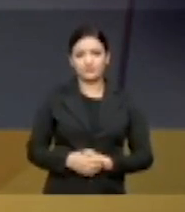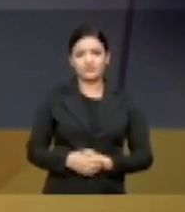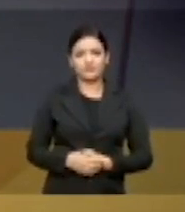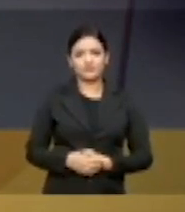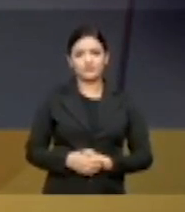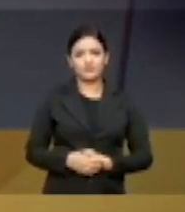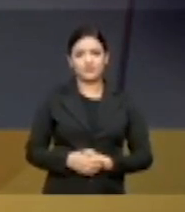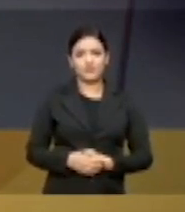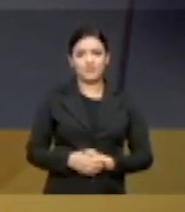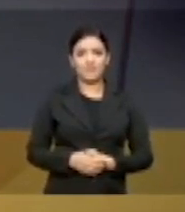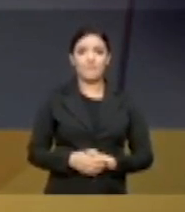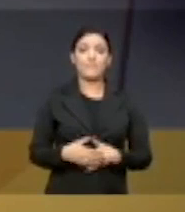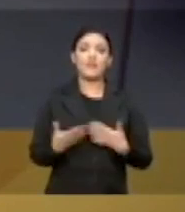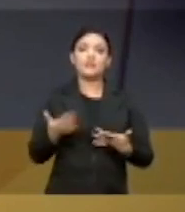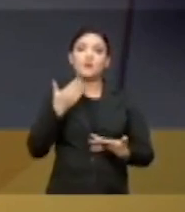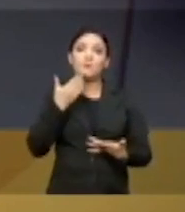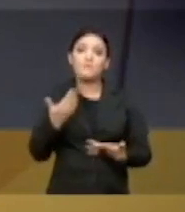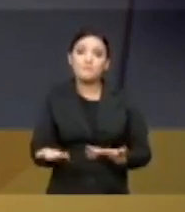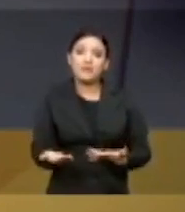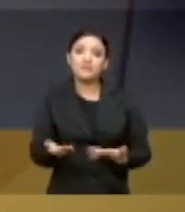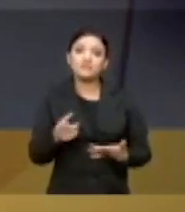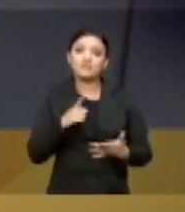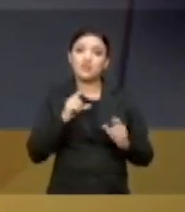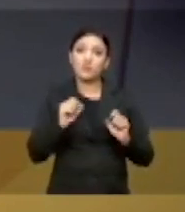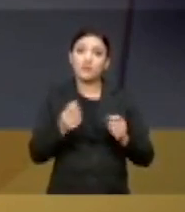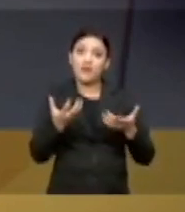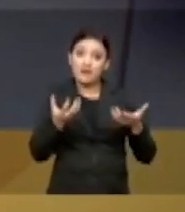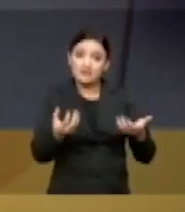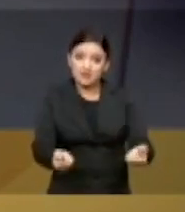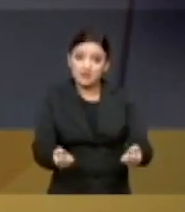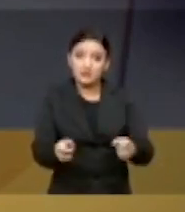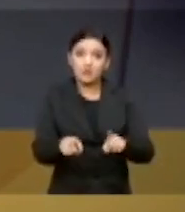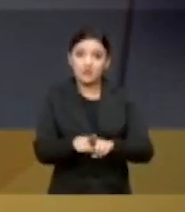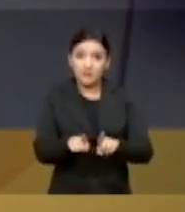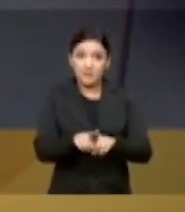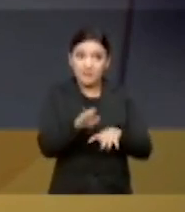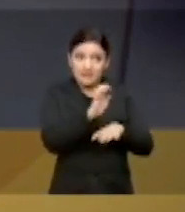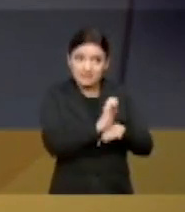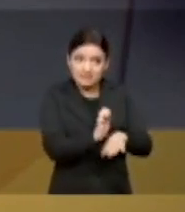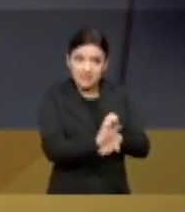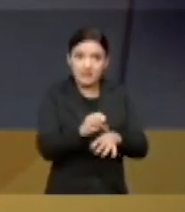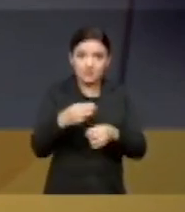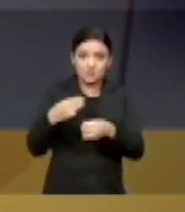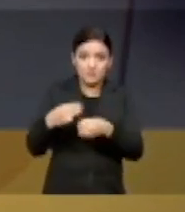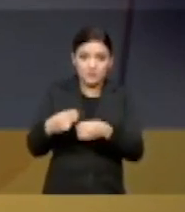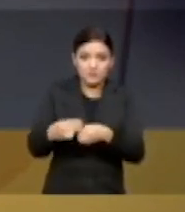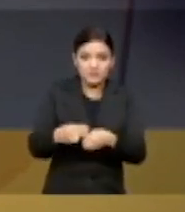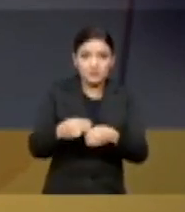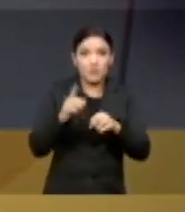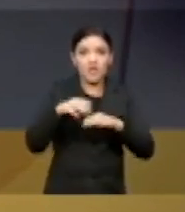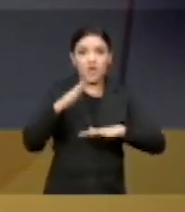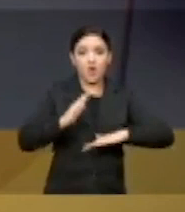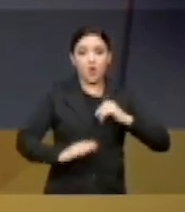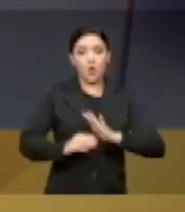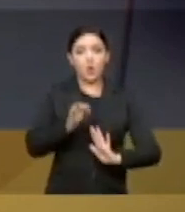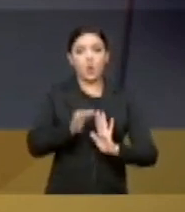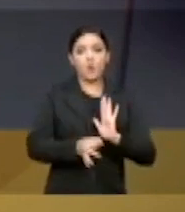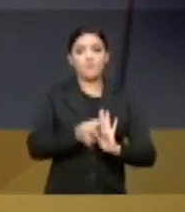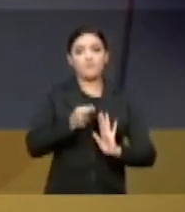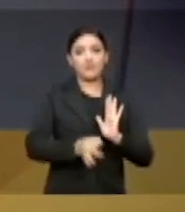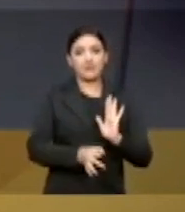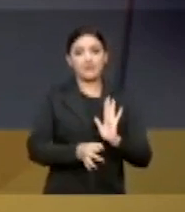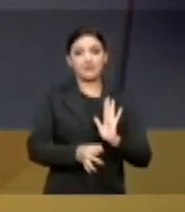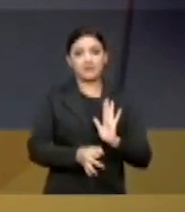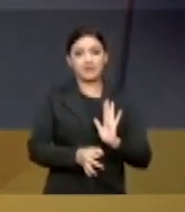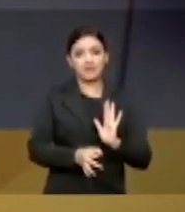Pleiteia uma interpretação conforme no sentido de reconhecer também para estados e municípios competência para determinar a